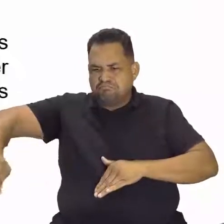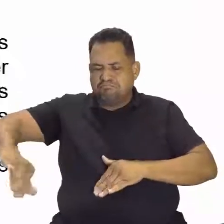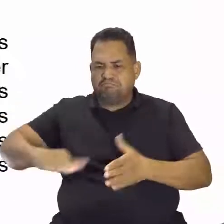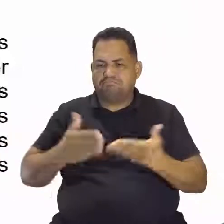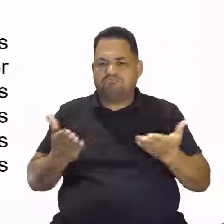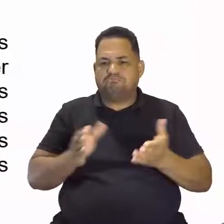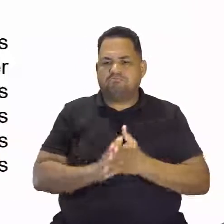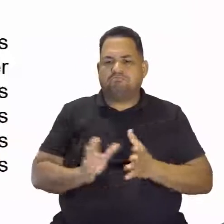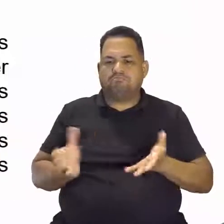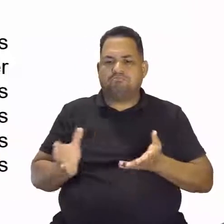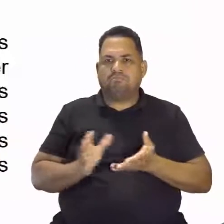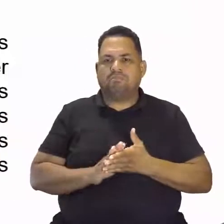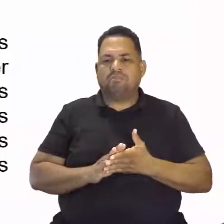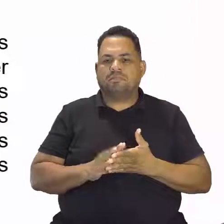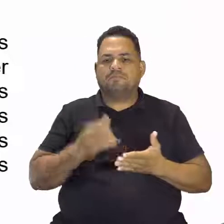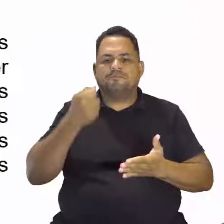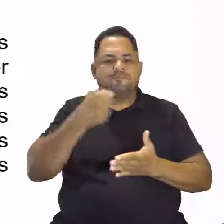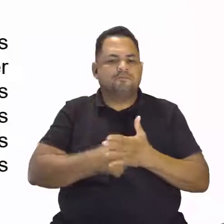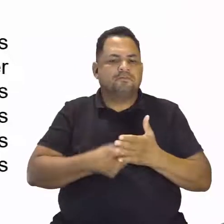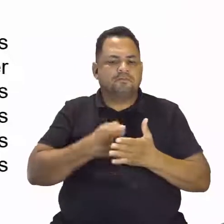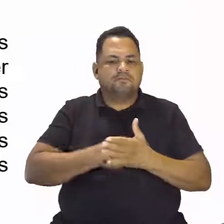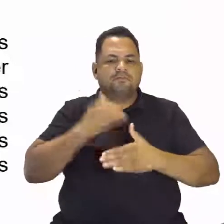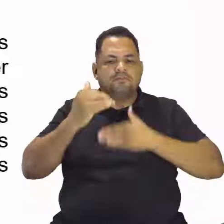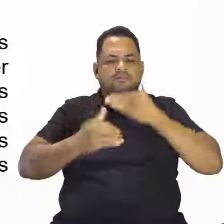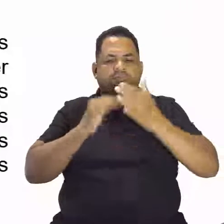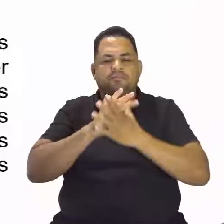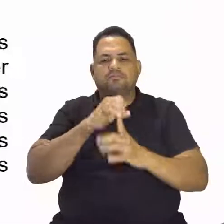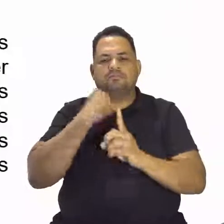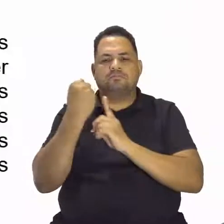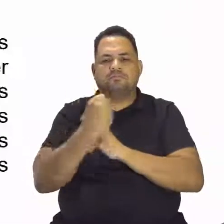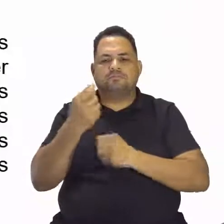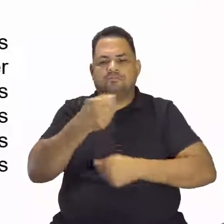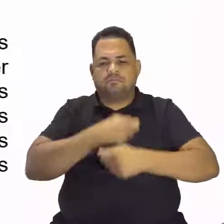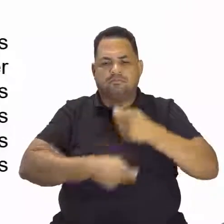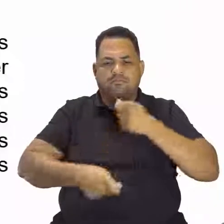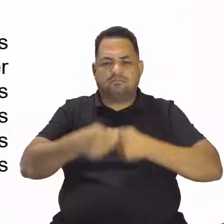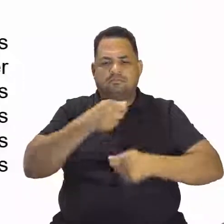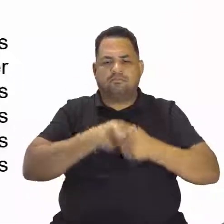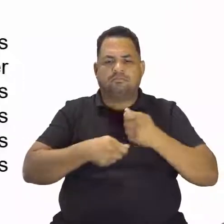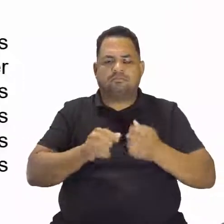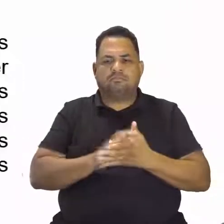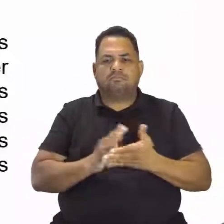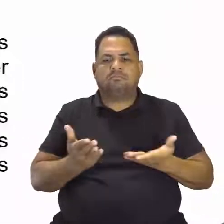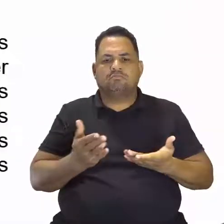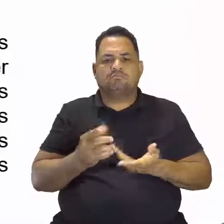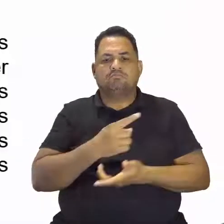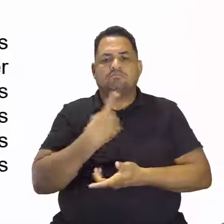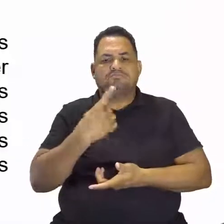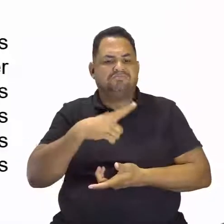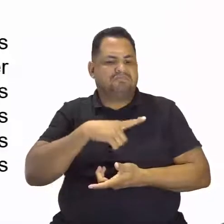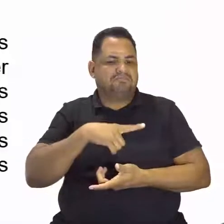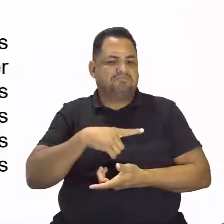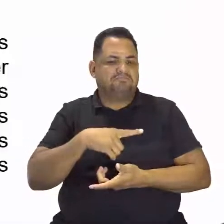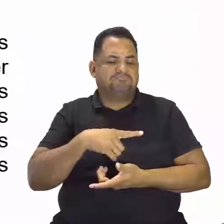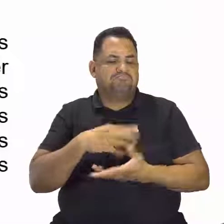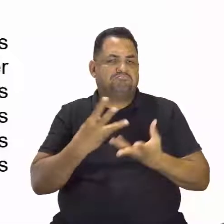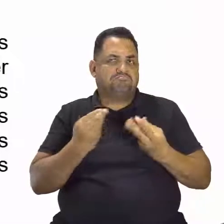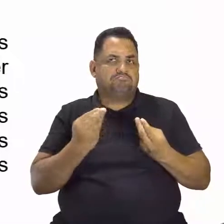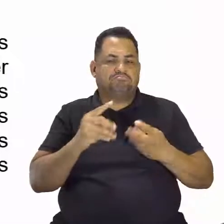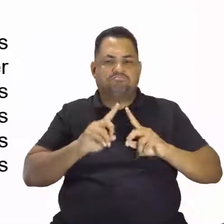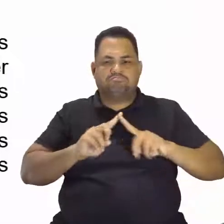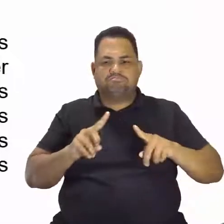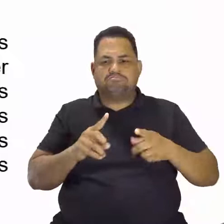por esse desenvolvimento social, porque desenvolvimento econômico, desenvolvimentismo econômico nós temos muito, que